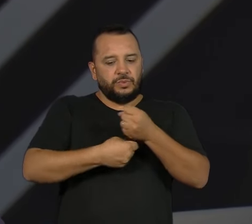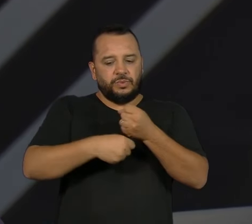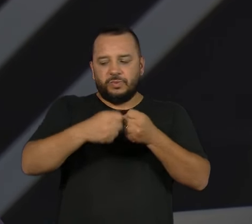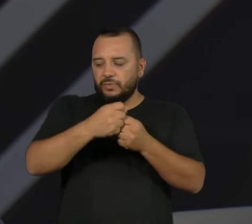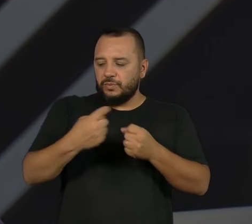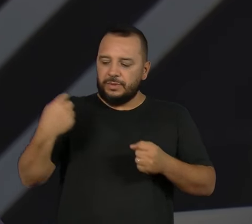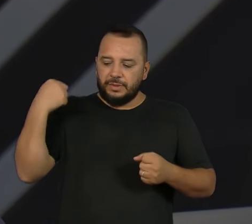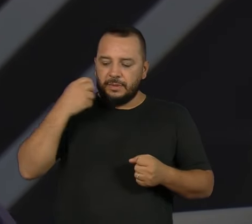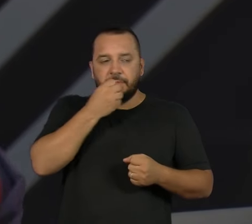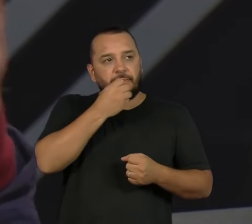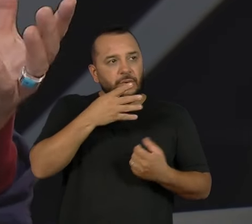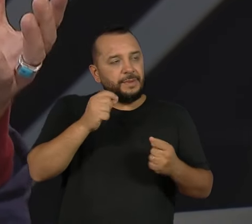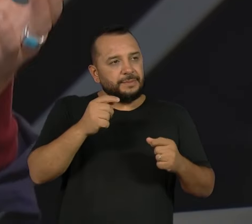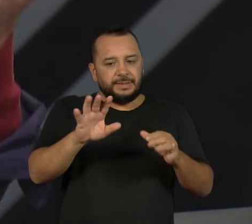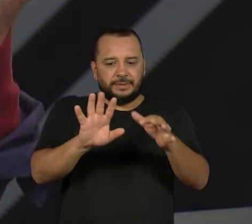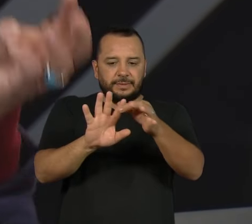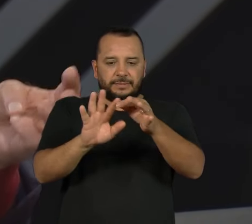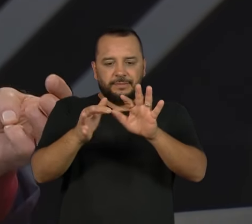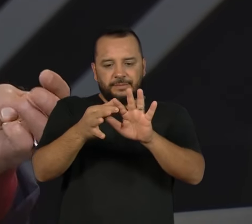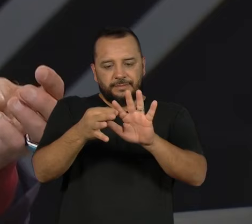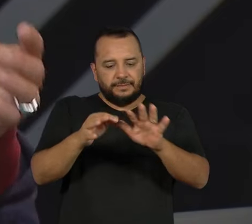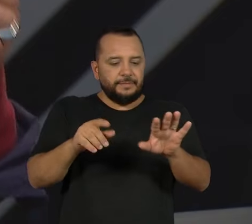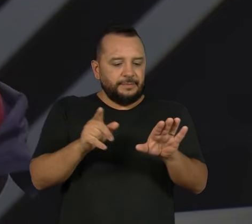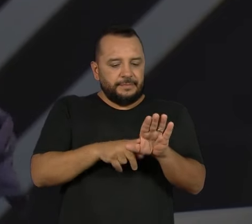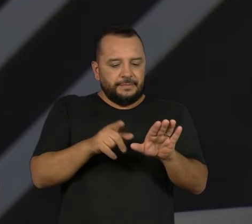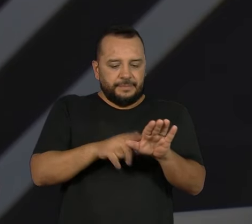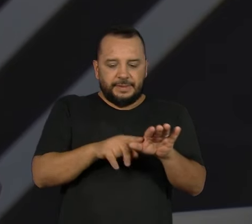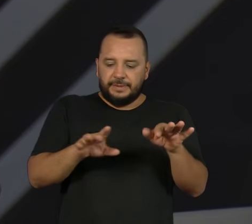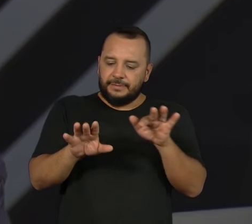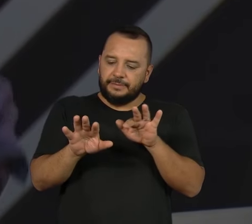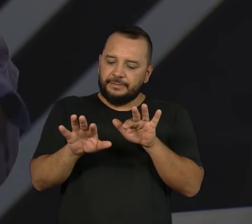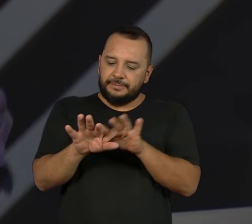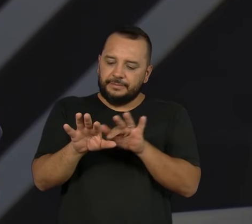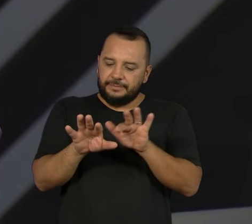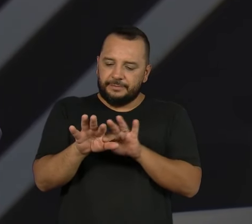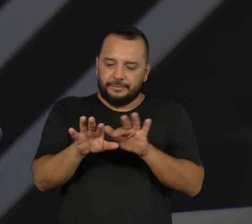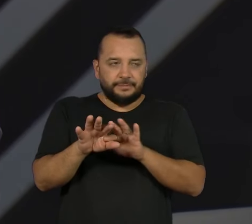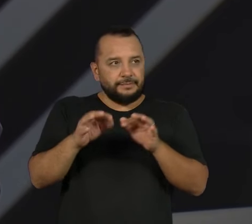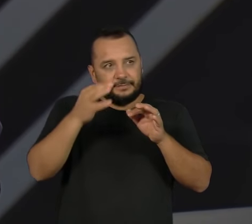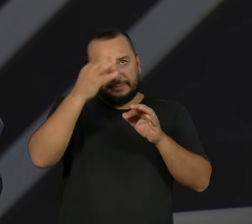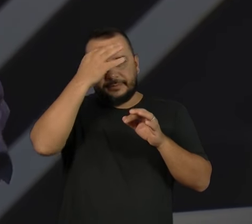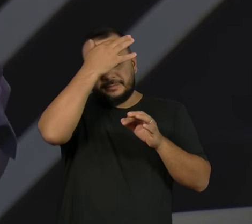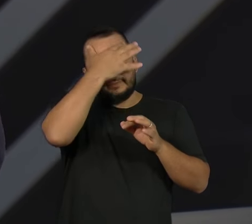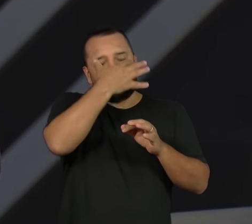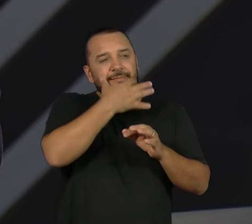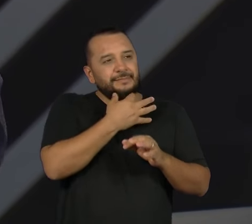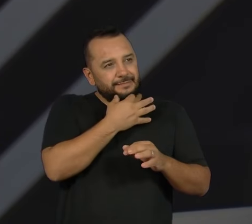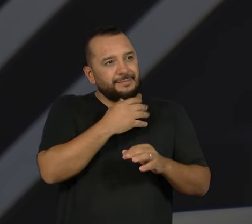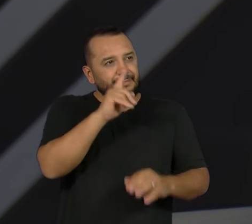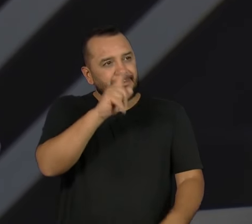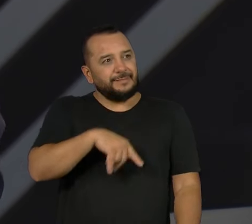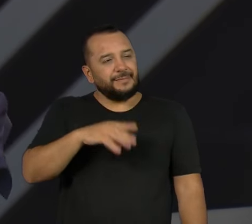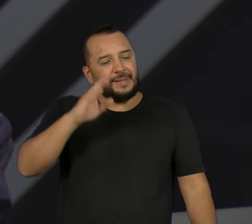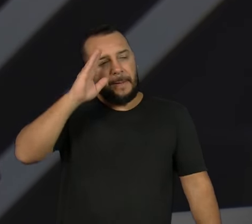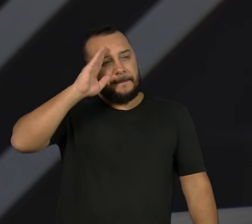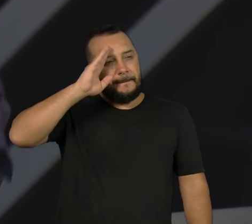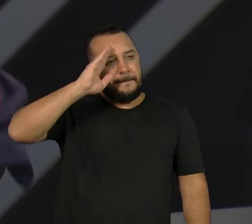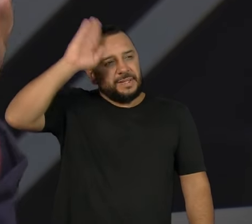nas extremidades, que são pés, mãos e face. São os